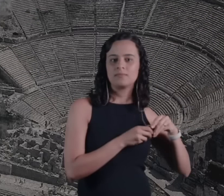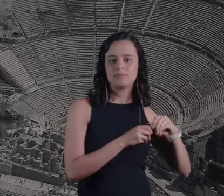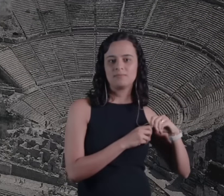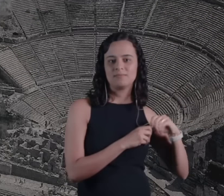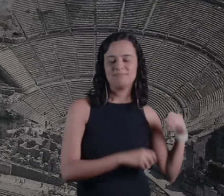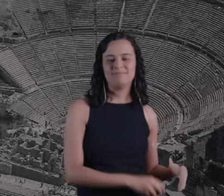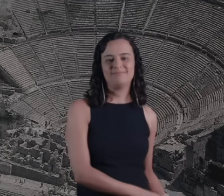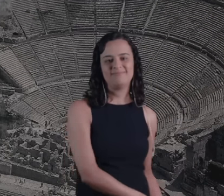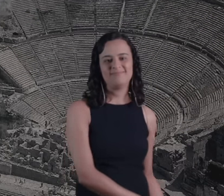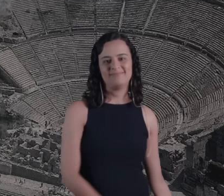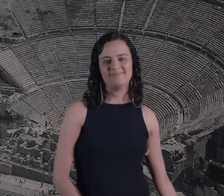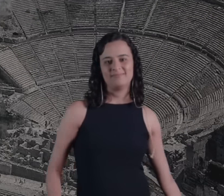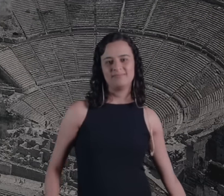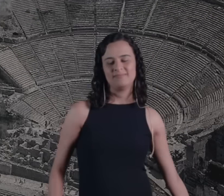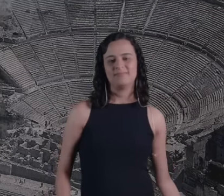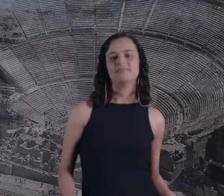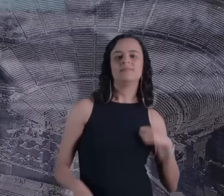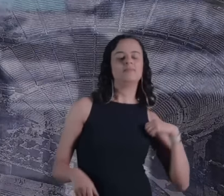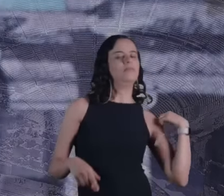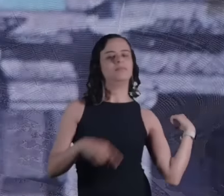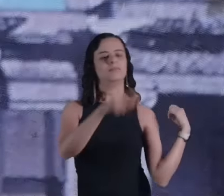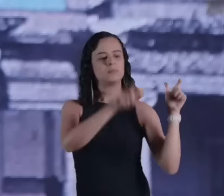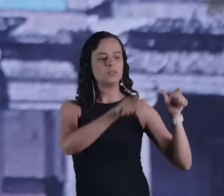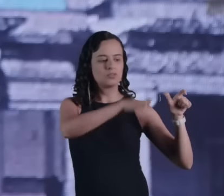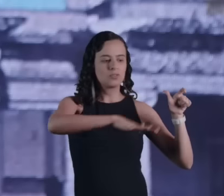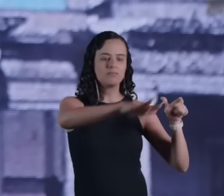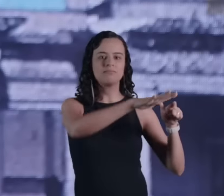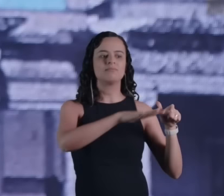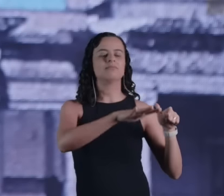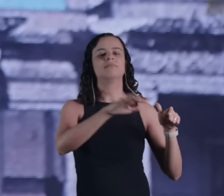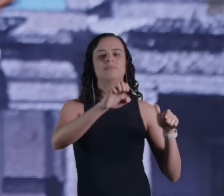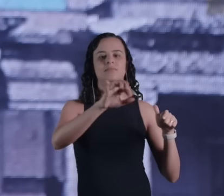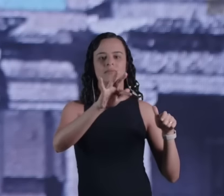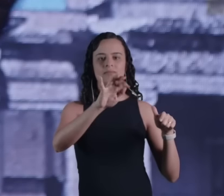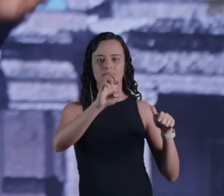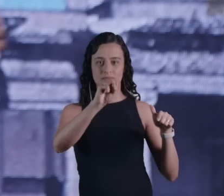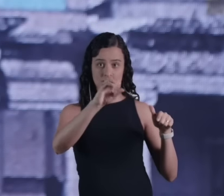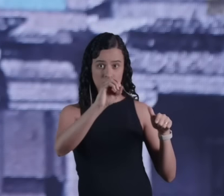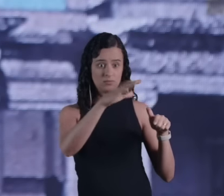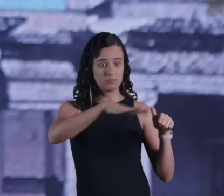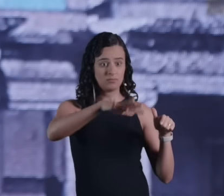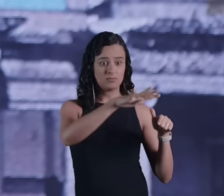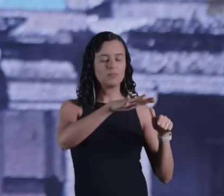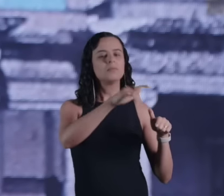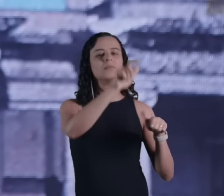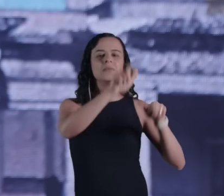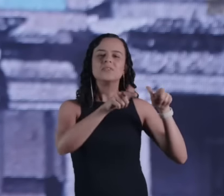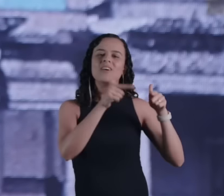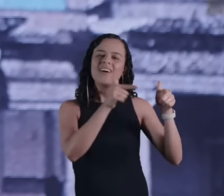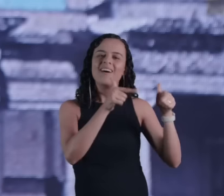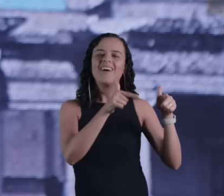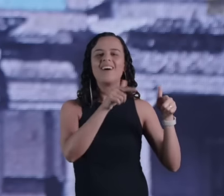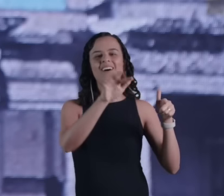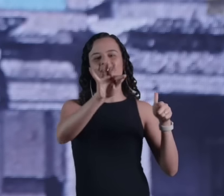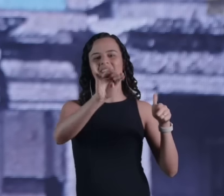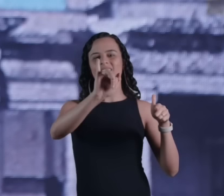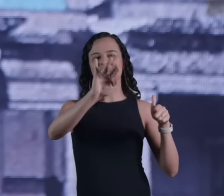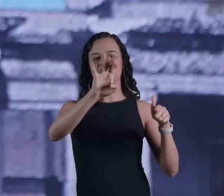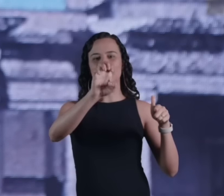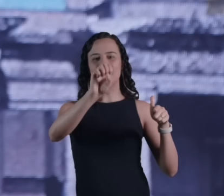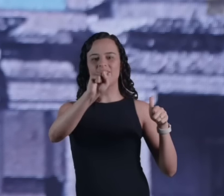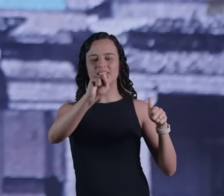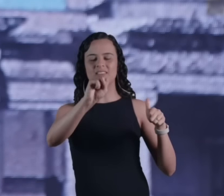de fiéis em Cristo Jesus. Aqui também tem muita coisa para a gente refletir. A